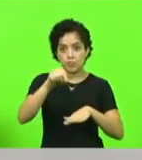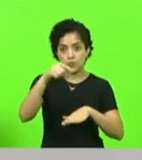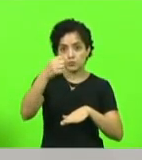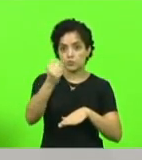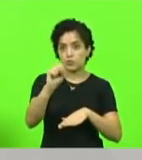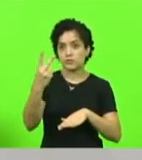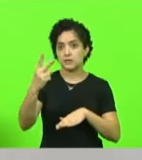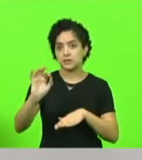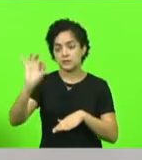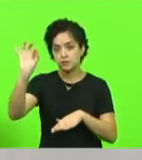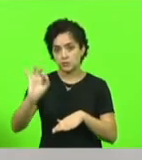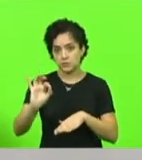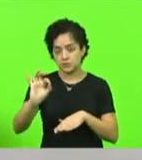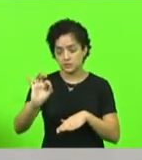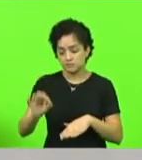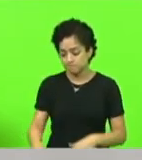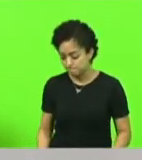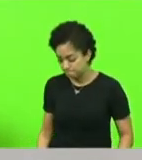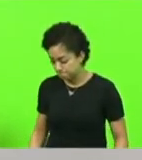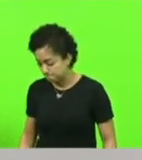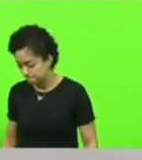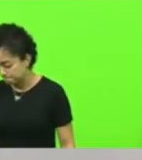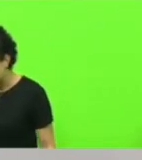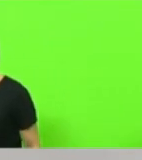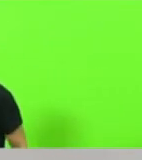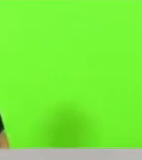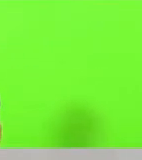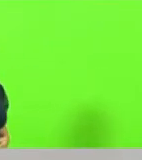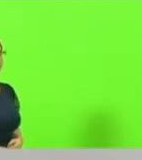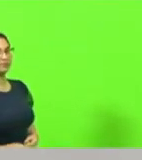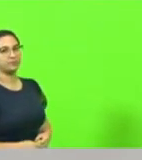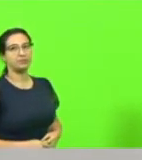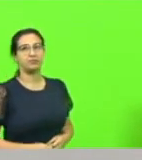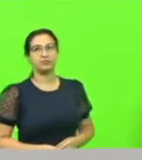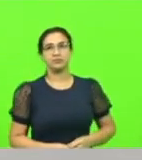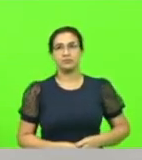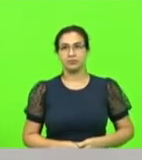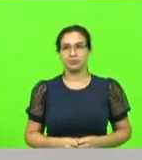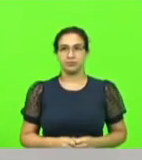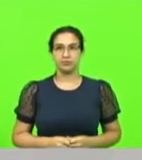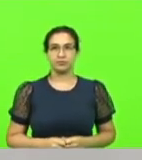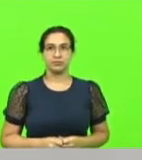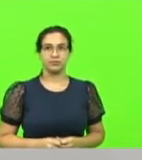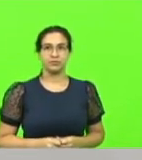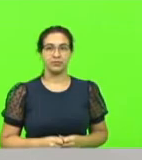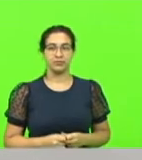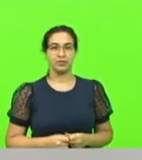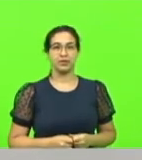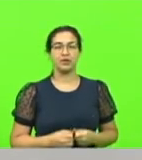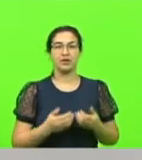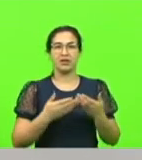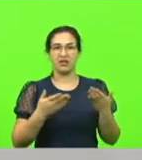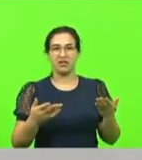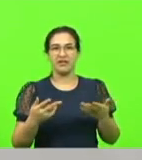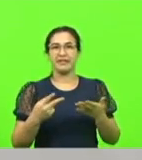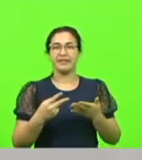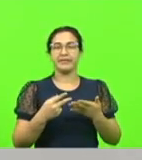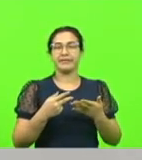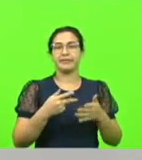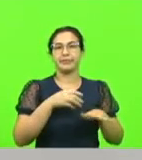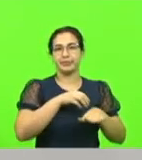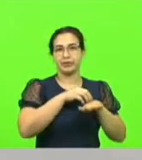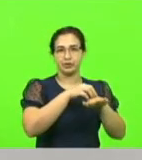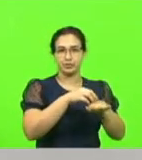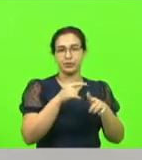1,82% em setembro, e dos alimentos e bebidas, com alta de 1,02%. E aí os grandes vilões, tanto no transporte quanto